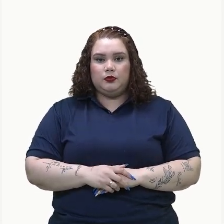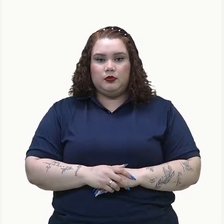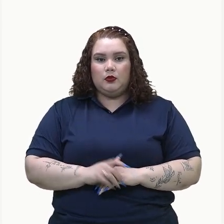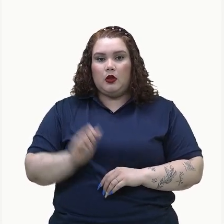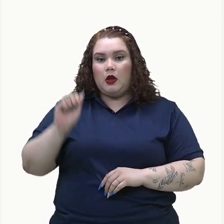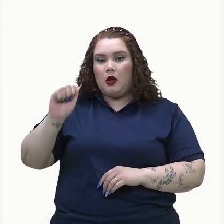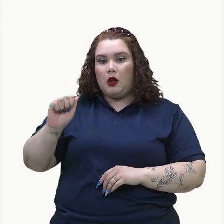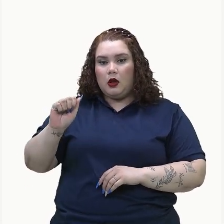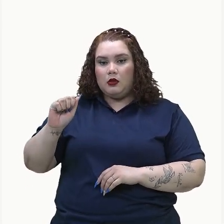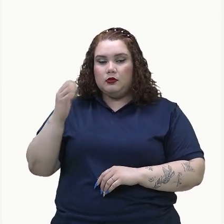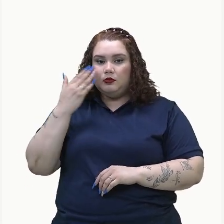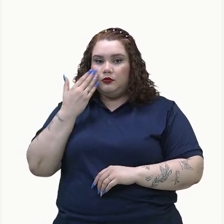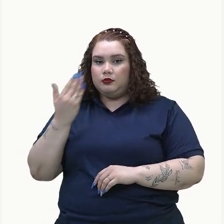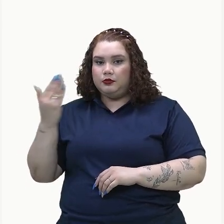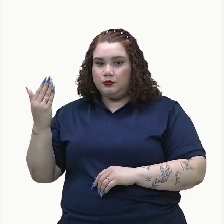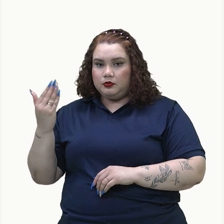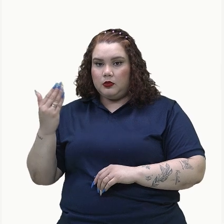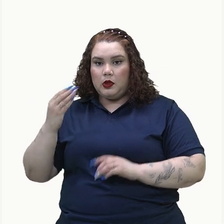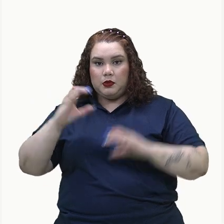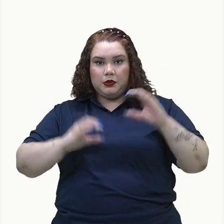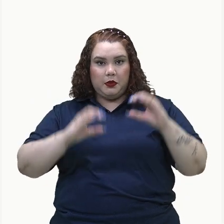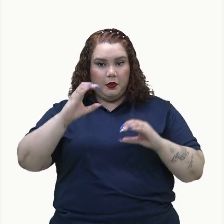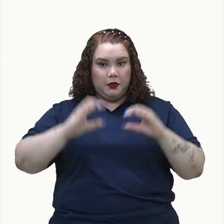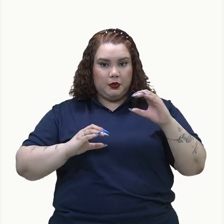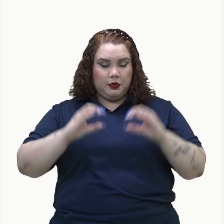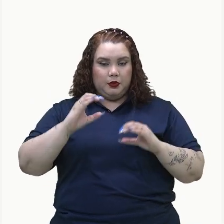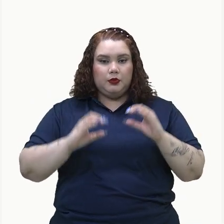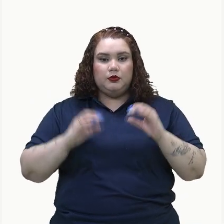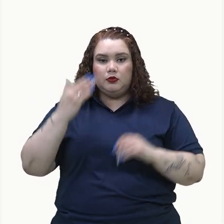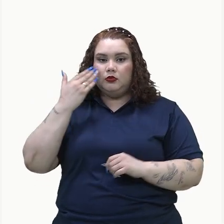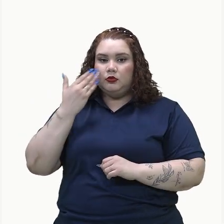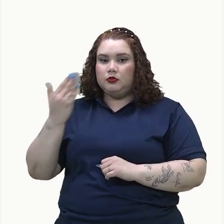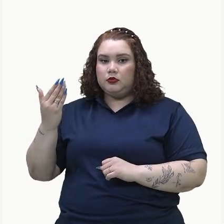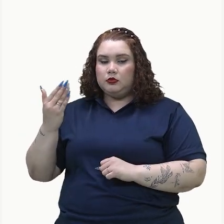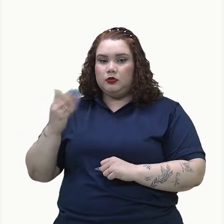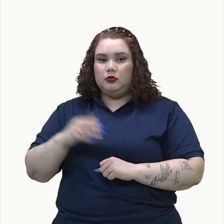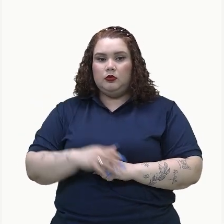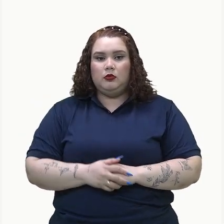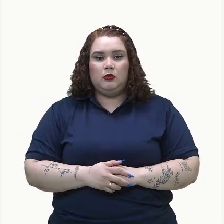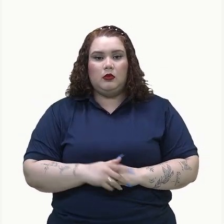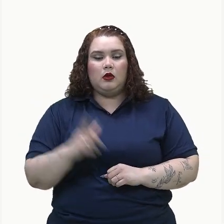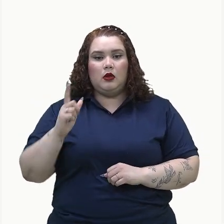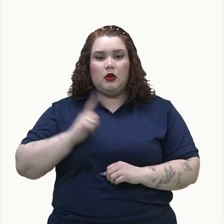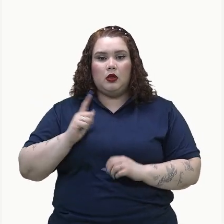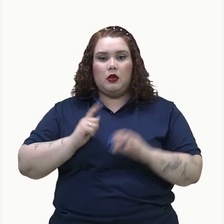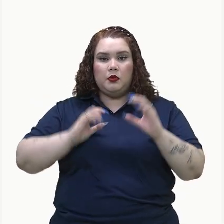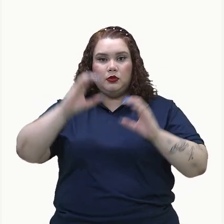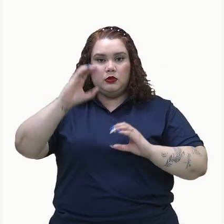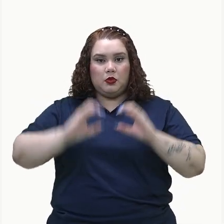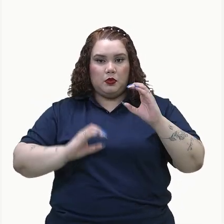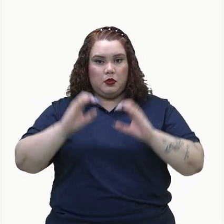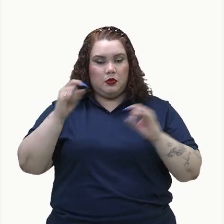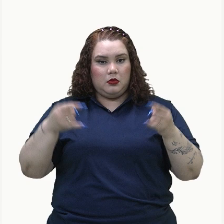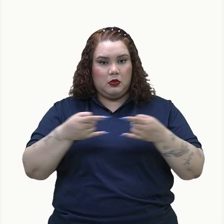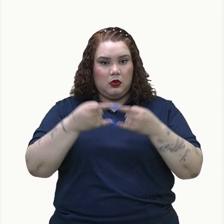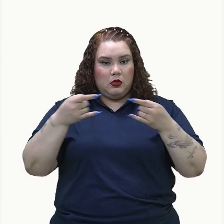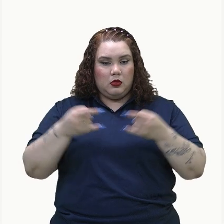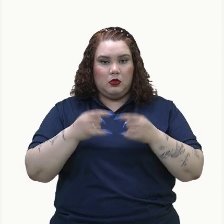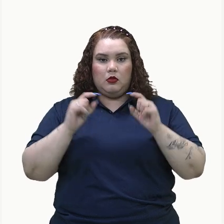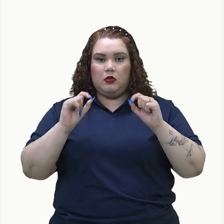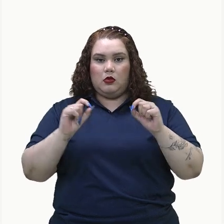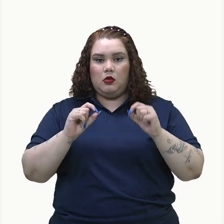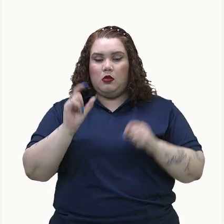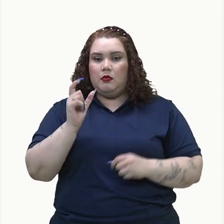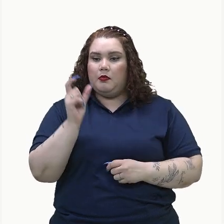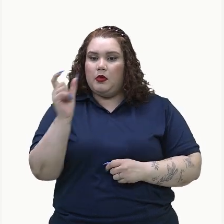Letra A, está aí o circuito, certo? E eu tenho um circuito em paralelo, e eu tenho lá que pelo resistor